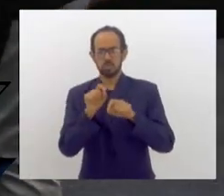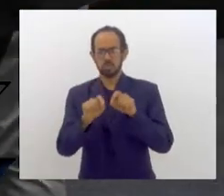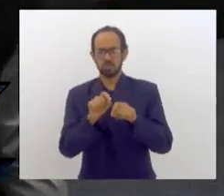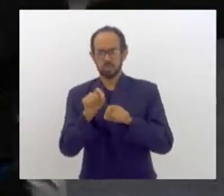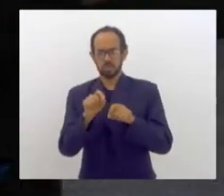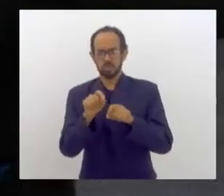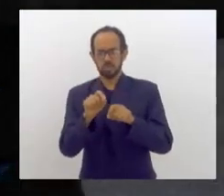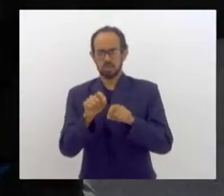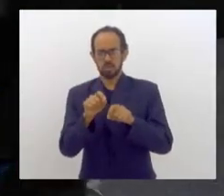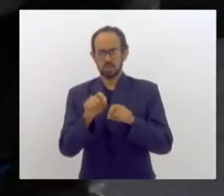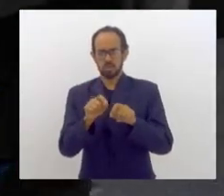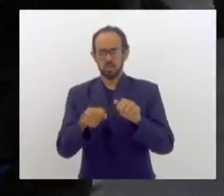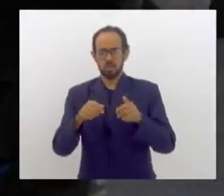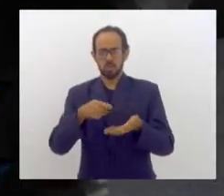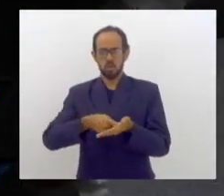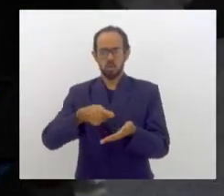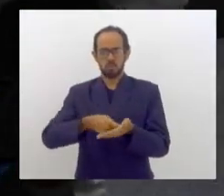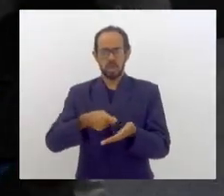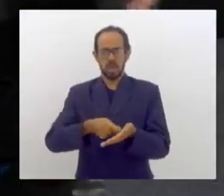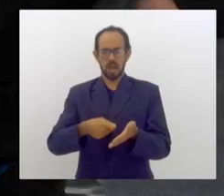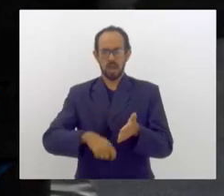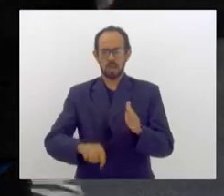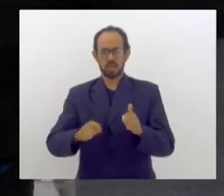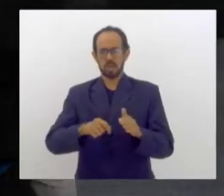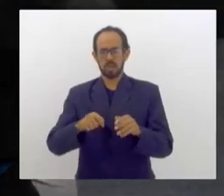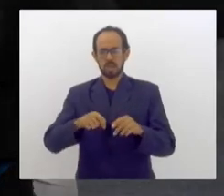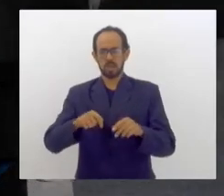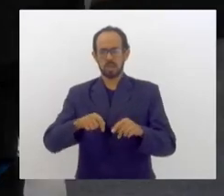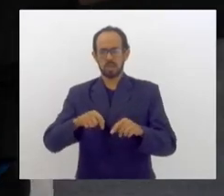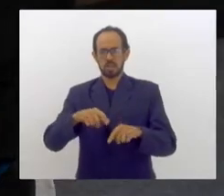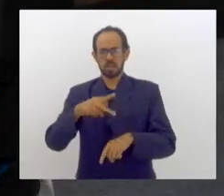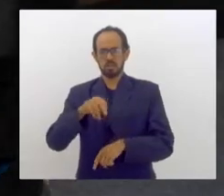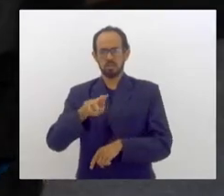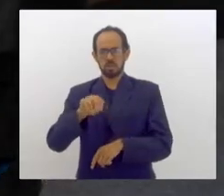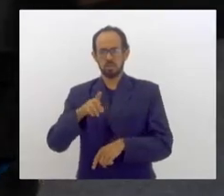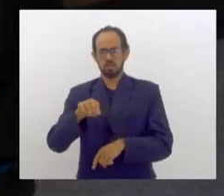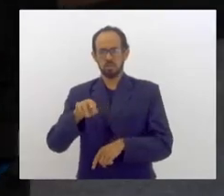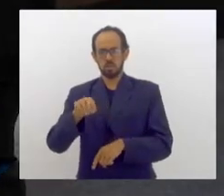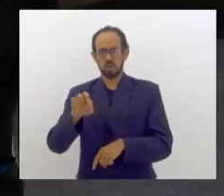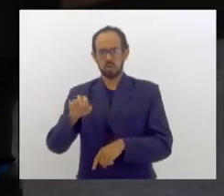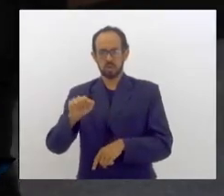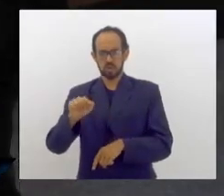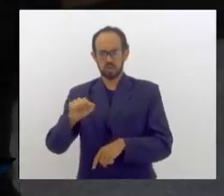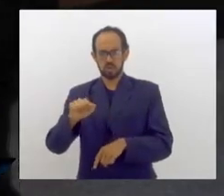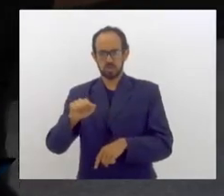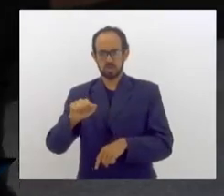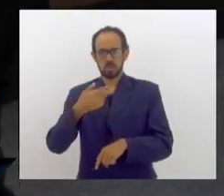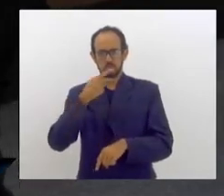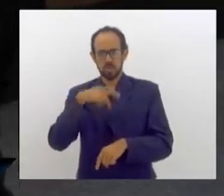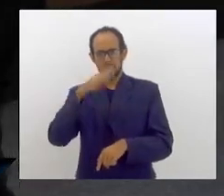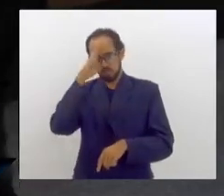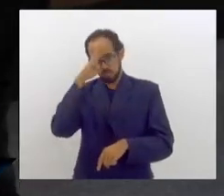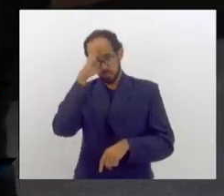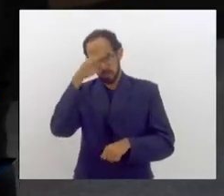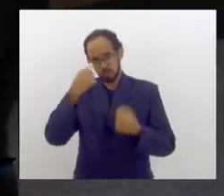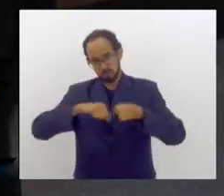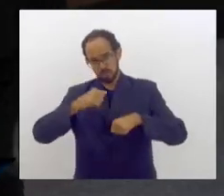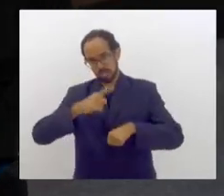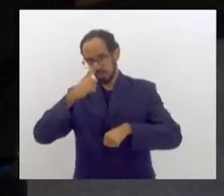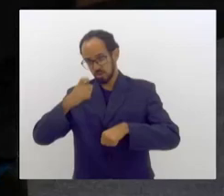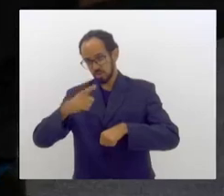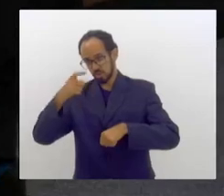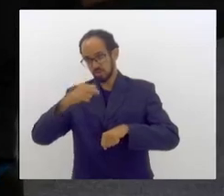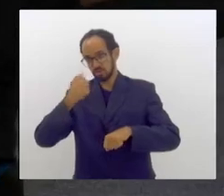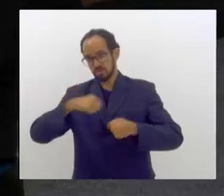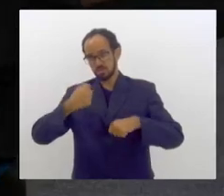as produtoras, o governo que ele defende, né, que ele diz que o Bolsonaro não representa nada, que deve ser jogado no lixo, que ele pudesse cobrar essas produtoras aqui.